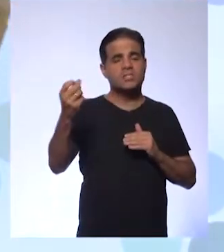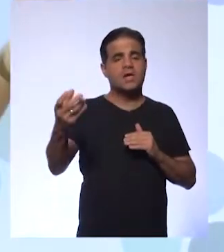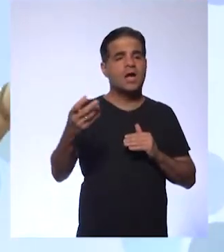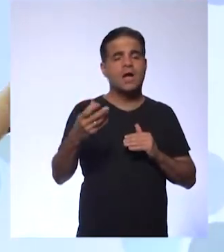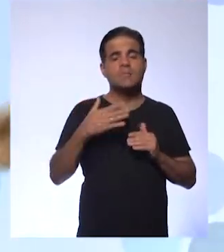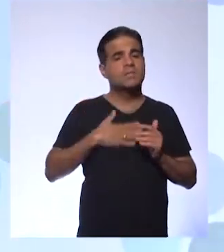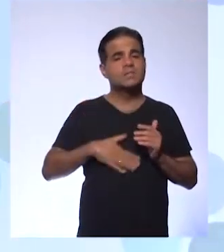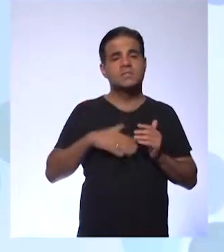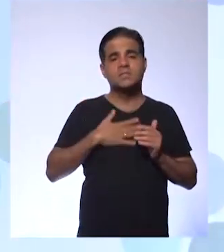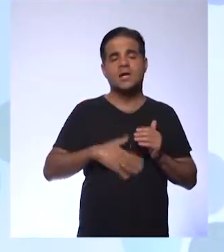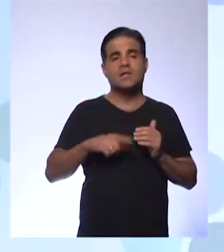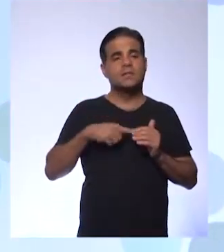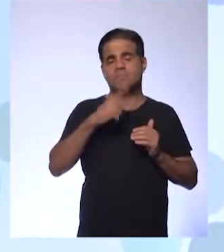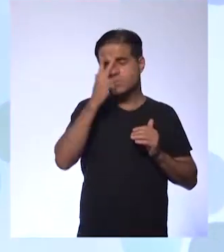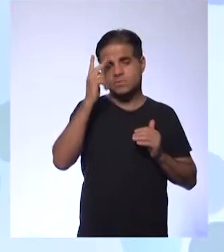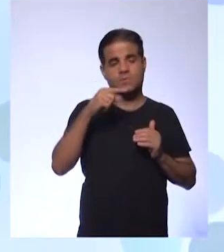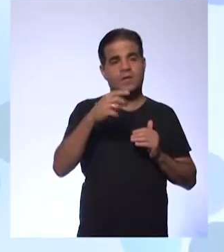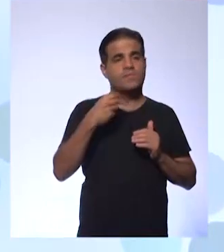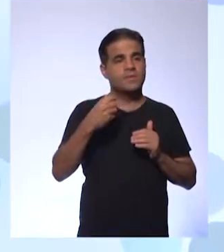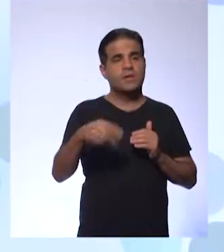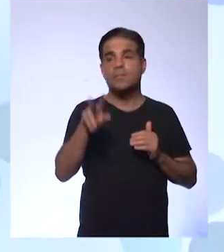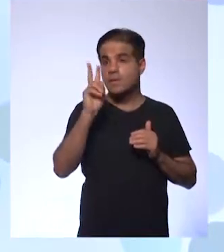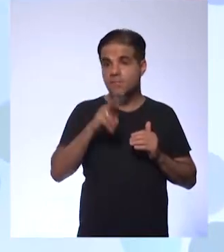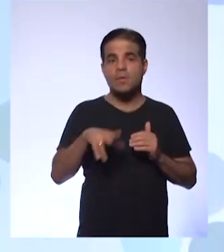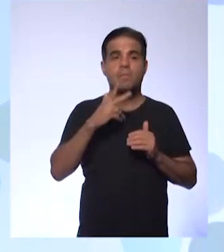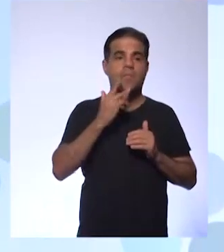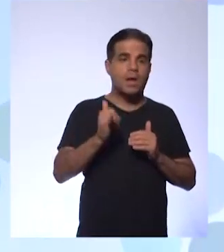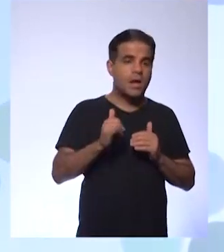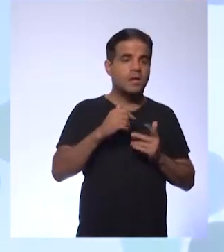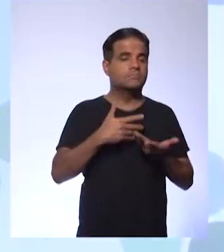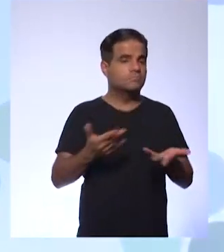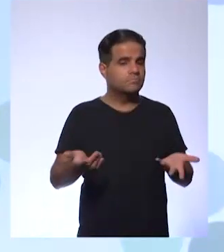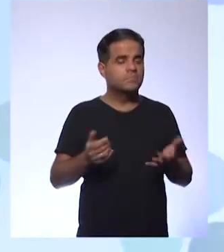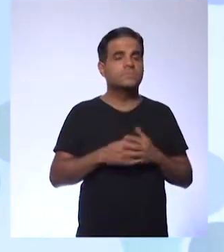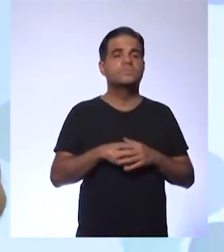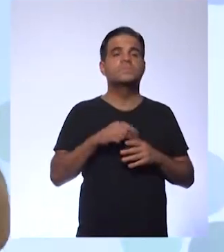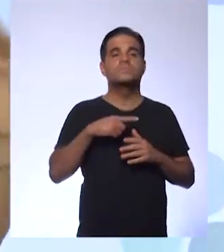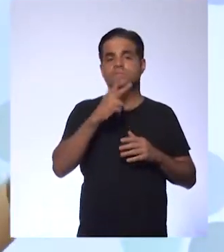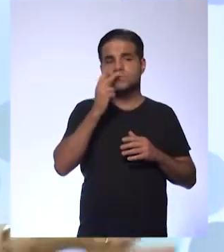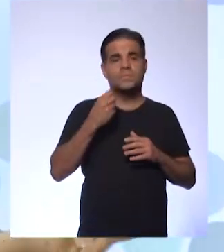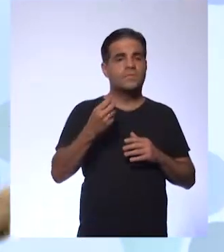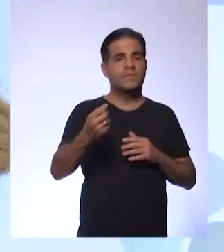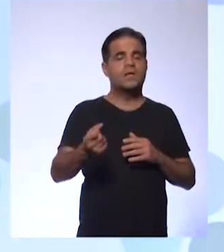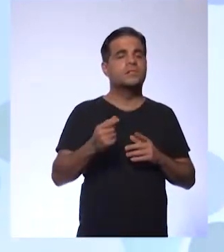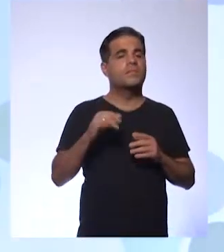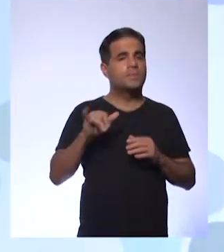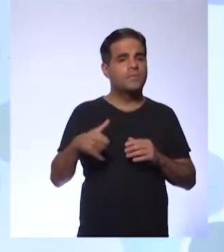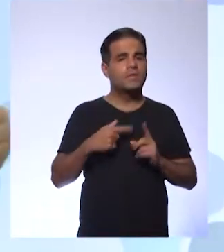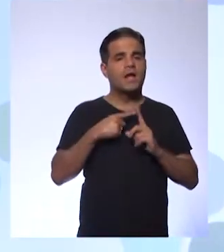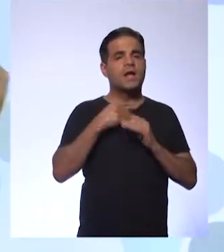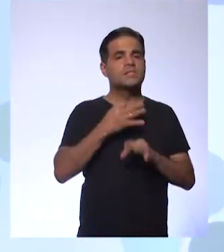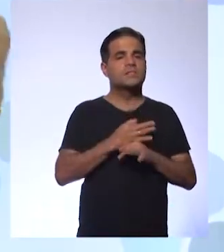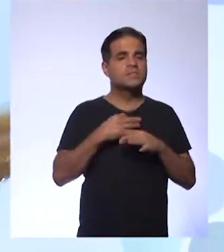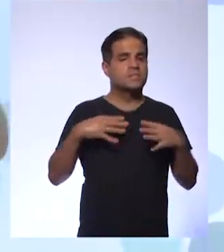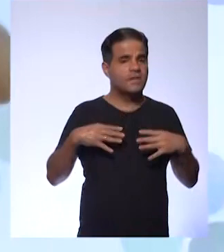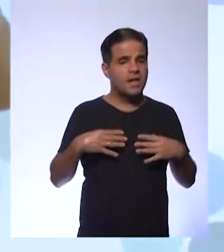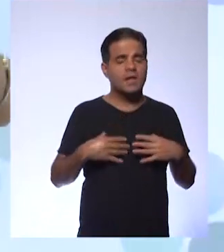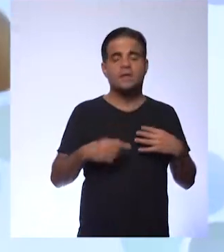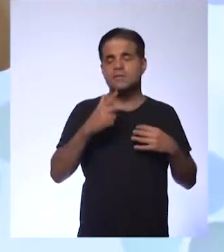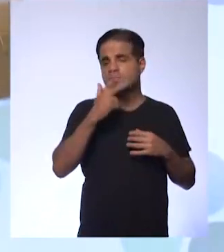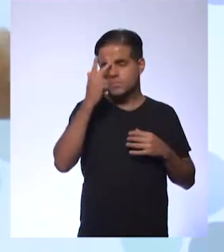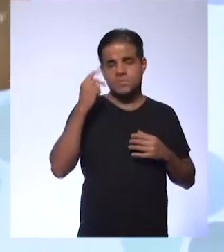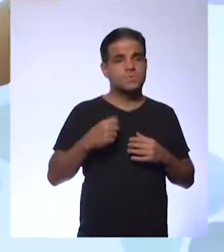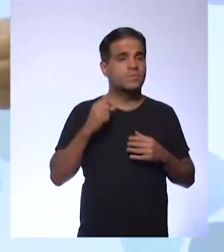para descansar, tem gente que vai Uhum. viajar para ver os pais, tem gente que vai viajar para curtir as férias. Tem gente que vai viajar